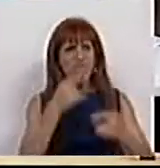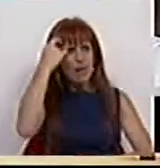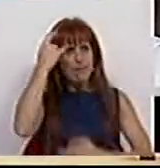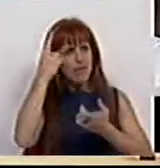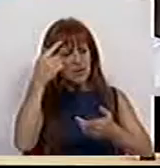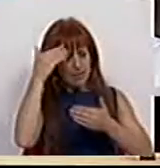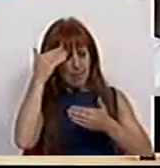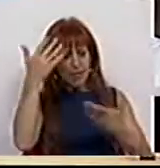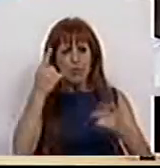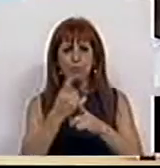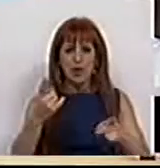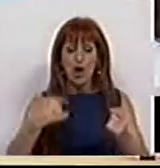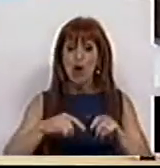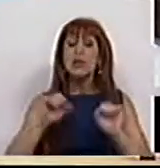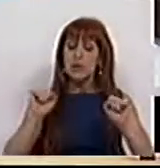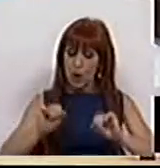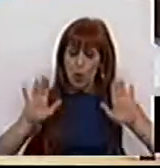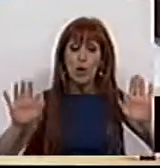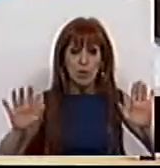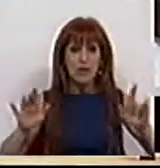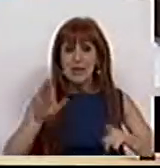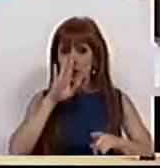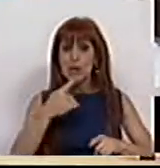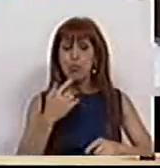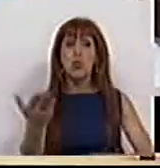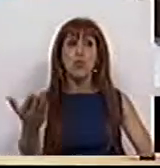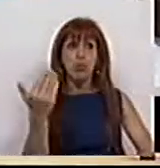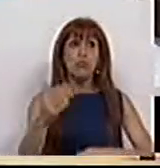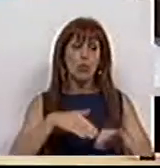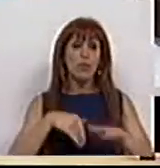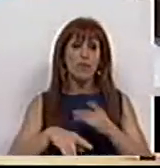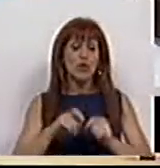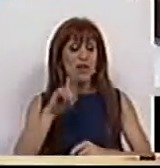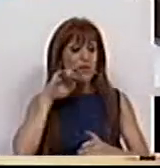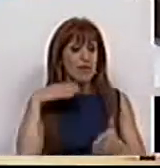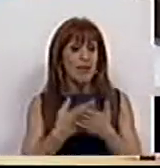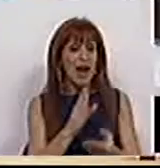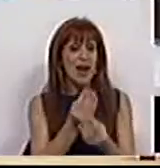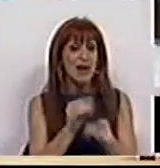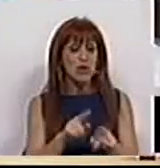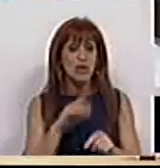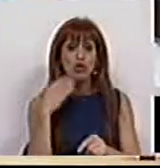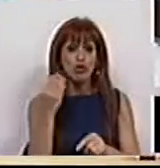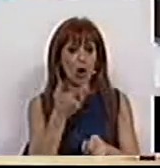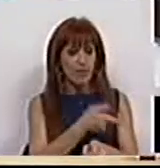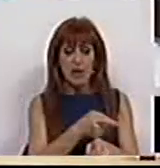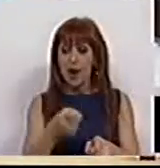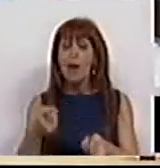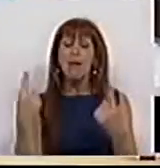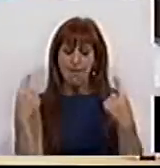razão. Porque nós estamos de acordo. Se há muito para fazer para defender as nossas crianças e os nossos